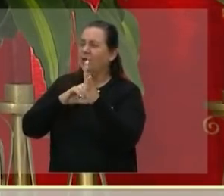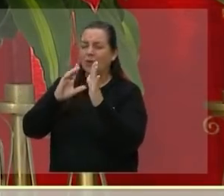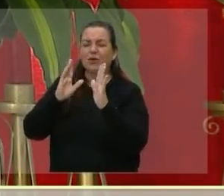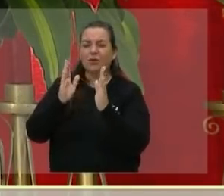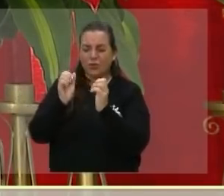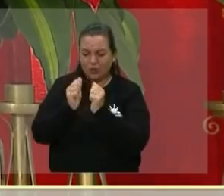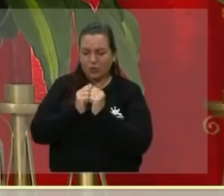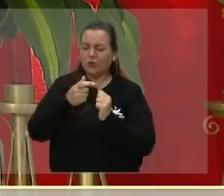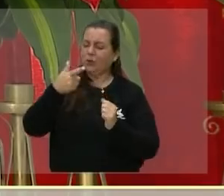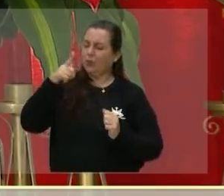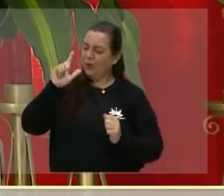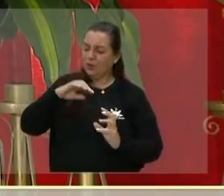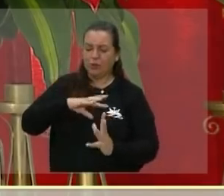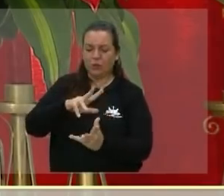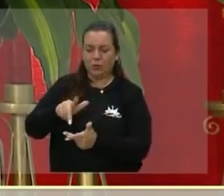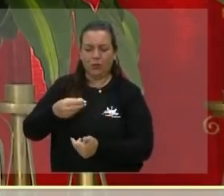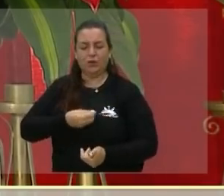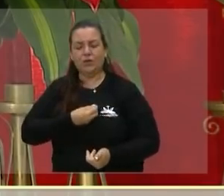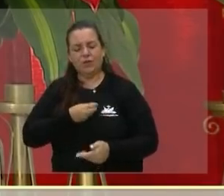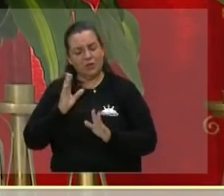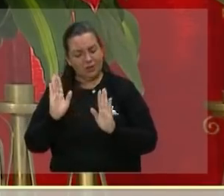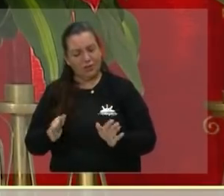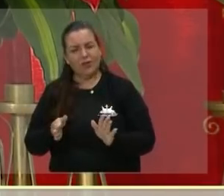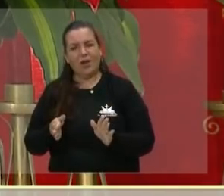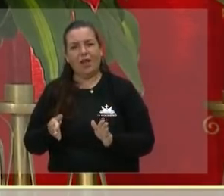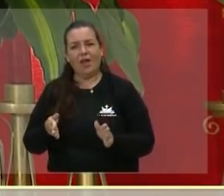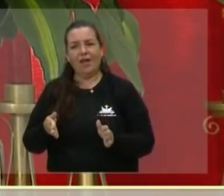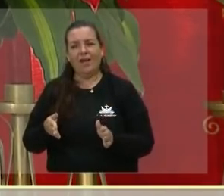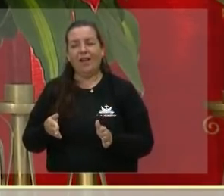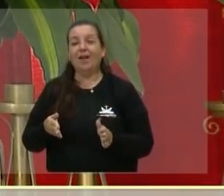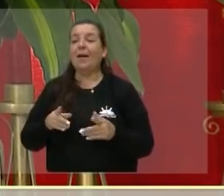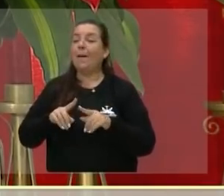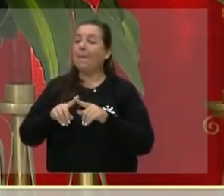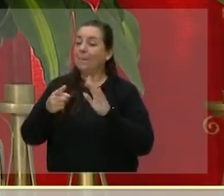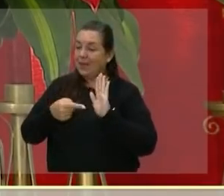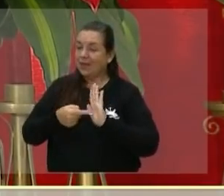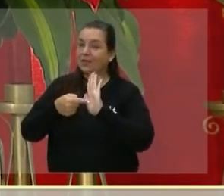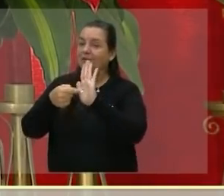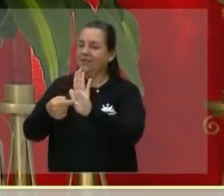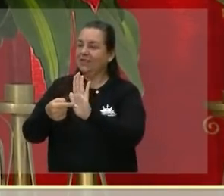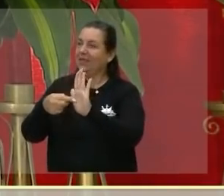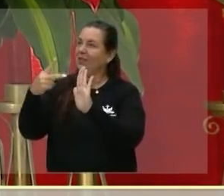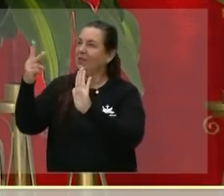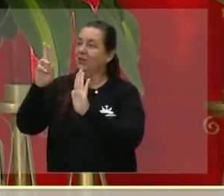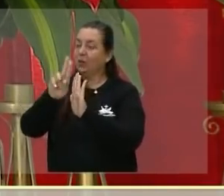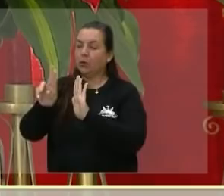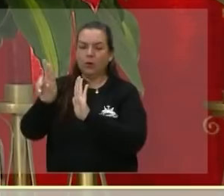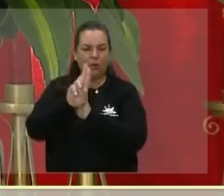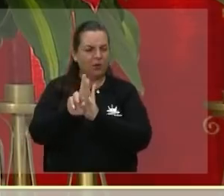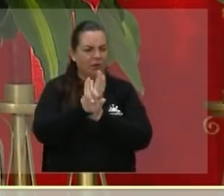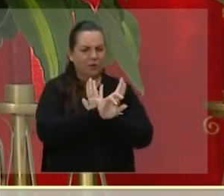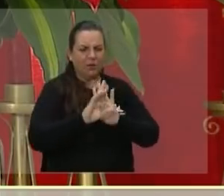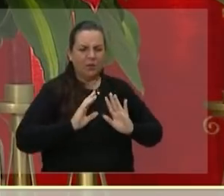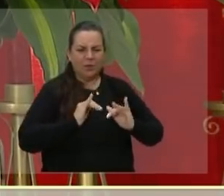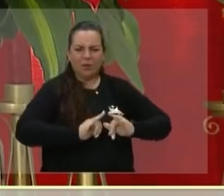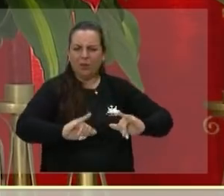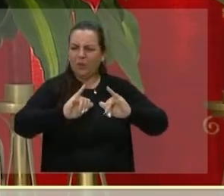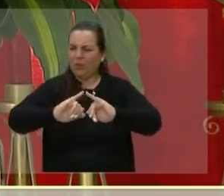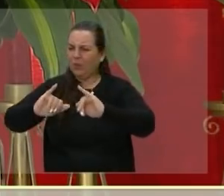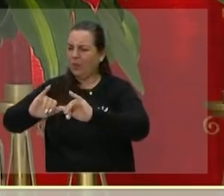tinha junto de ti antes que o mundo existisse já manifestei o teu nome aos homens